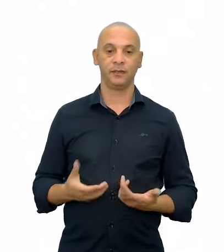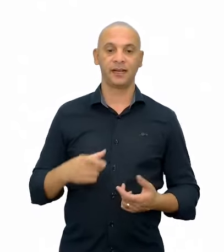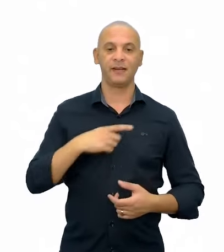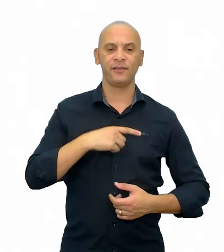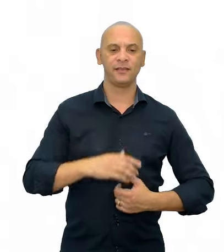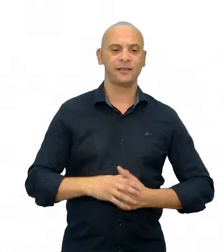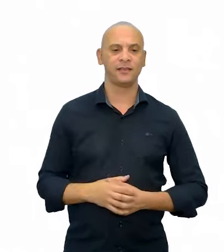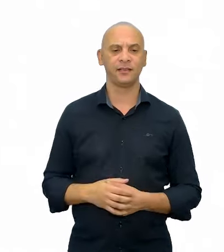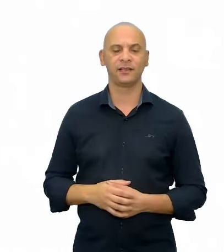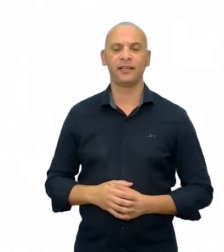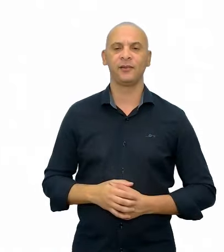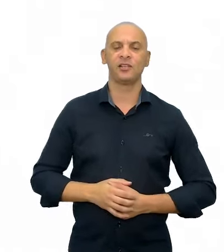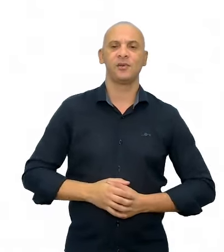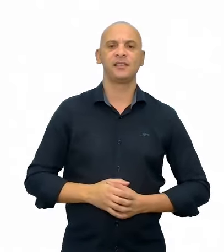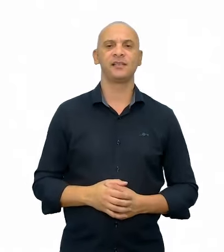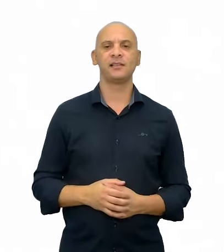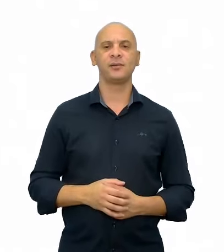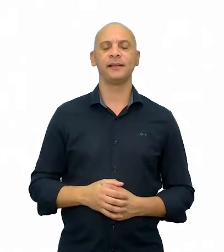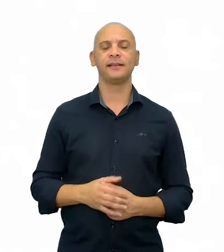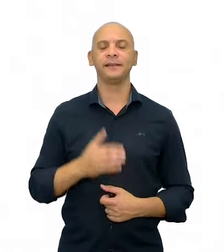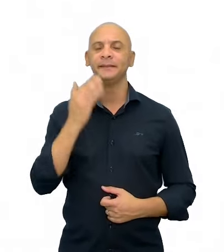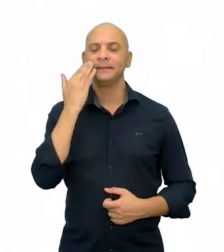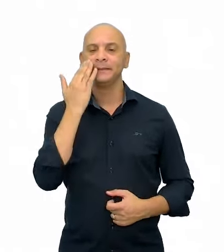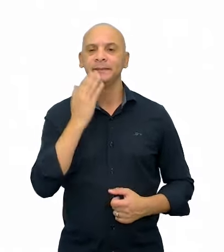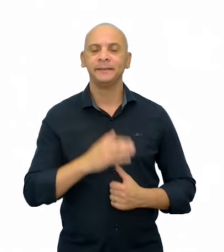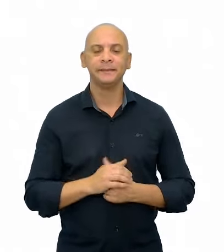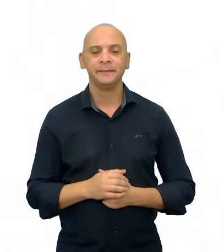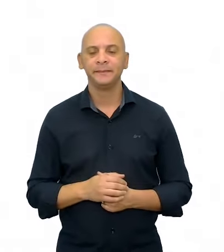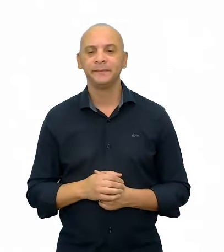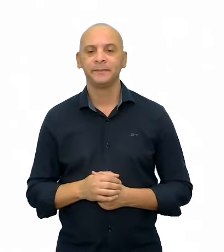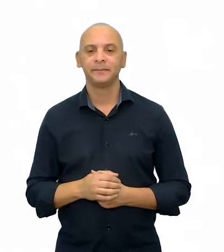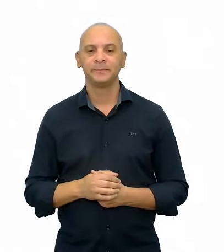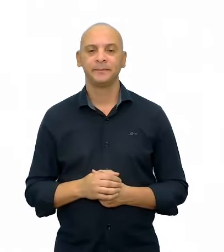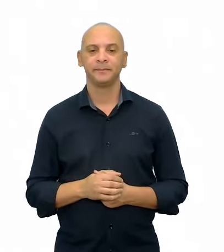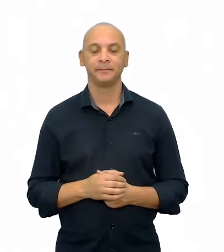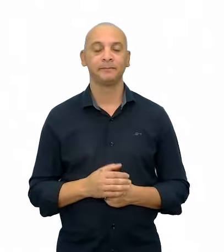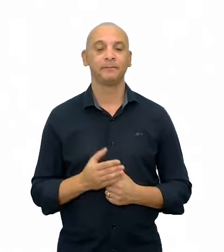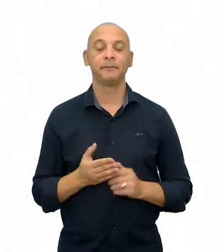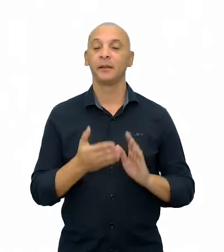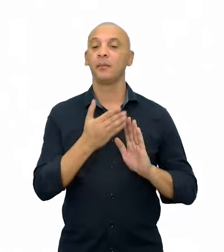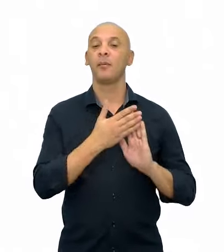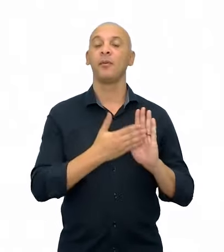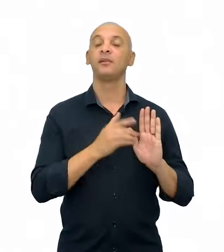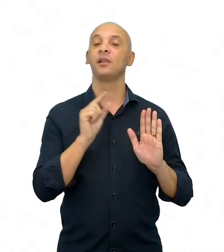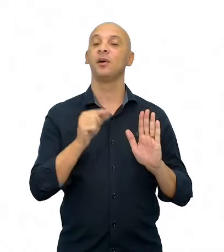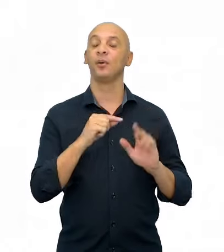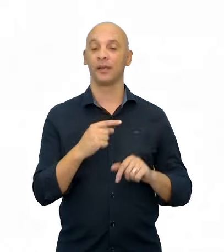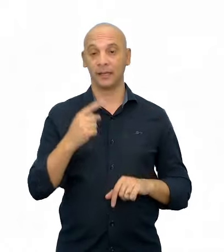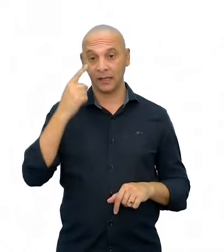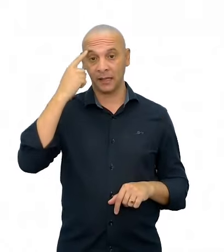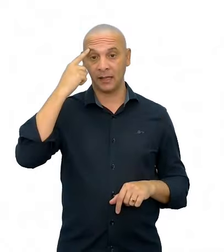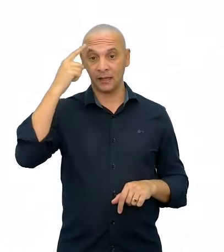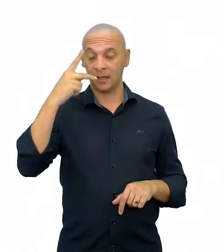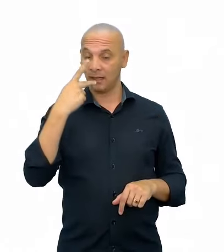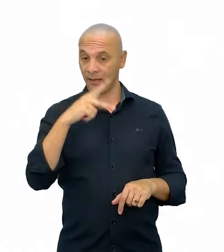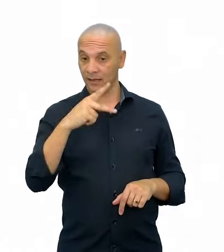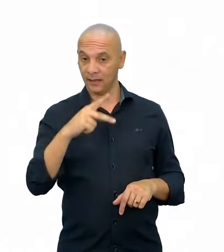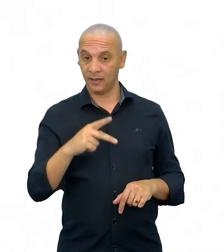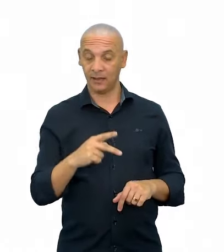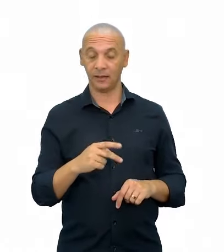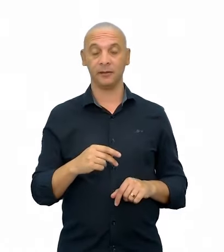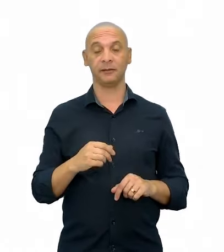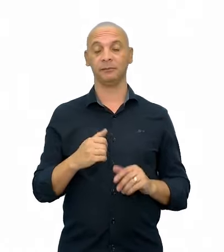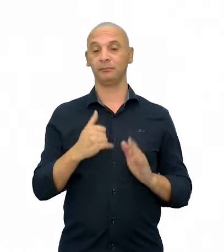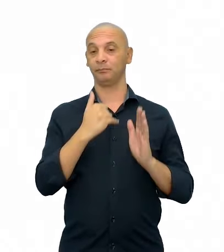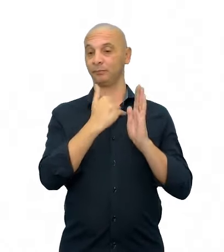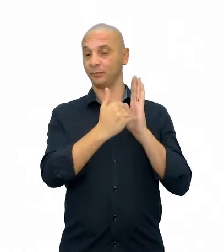que ela pode pagar. Então, o que que a gente está propondo aqui, né? Seguindo a ideia da